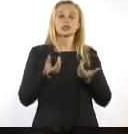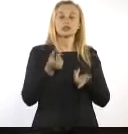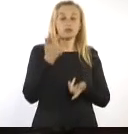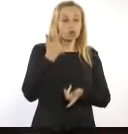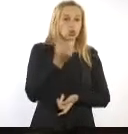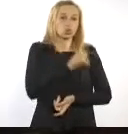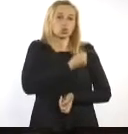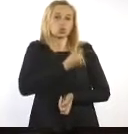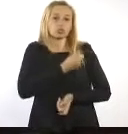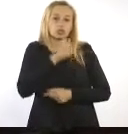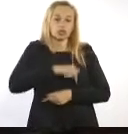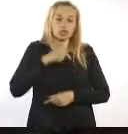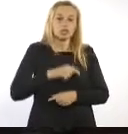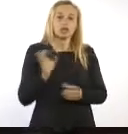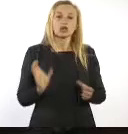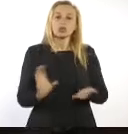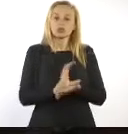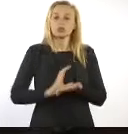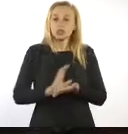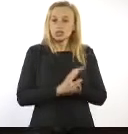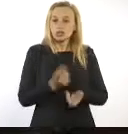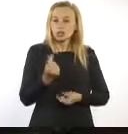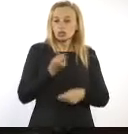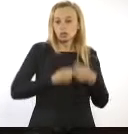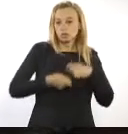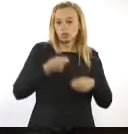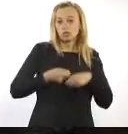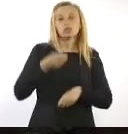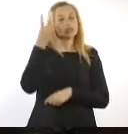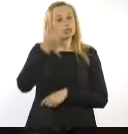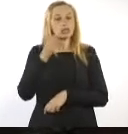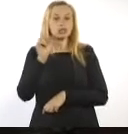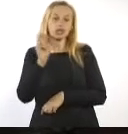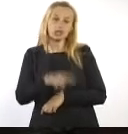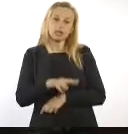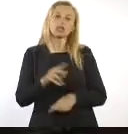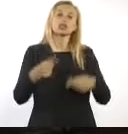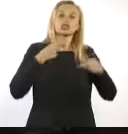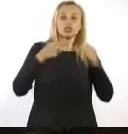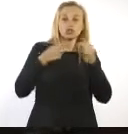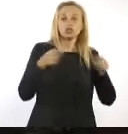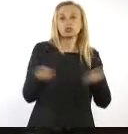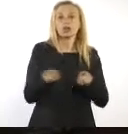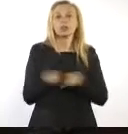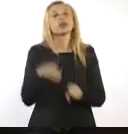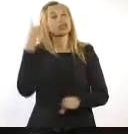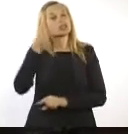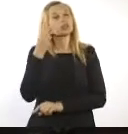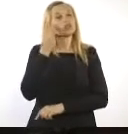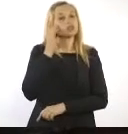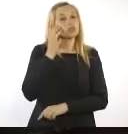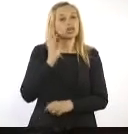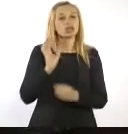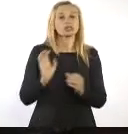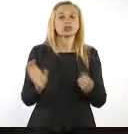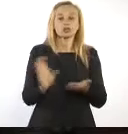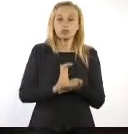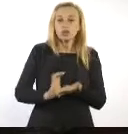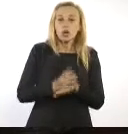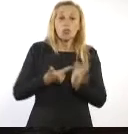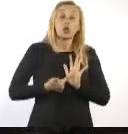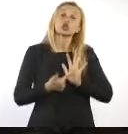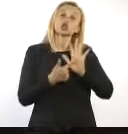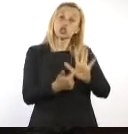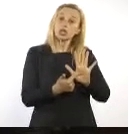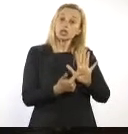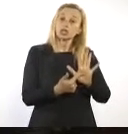e trouxe lá na Comissão de Economia, presidida pelo deputado Renan, debatemos também com o deputado Valdec lá na comissão, mostrando